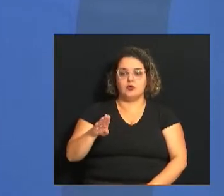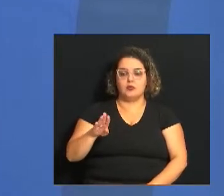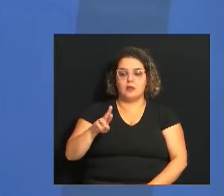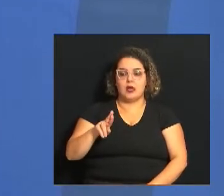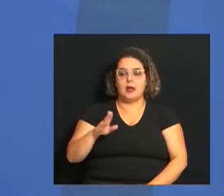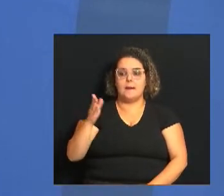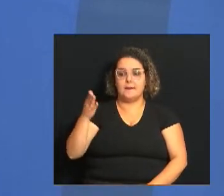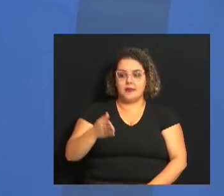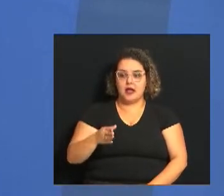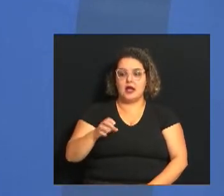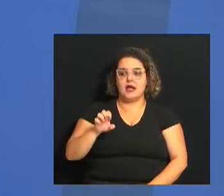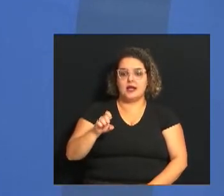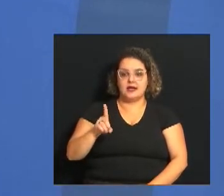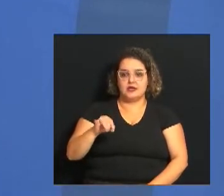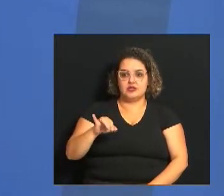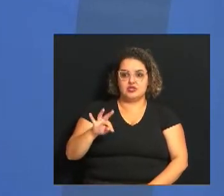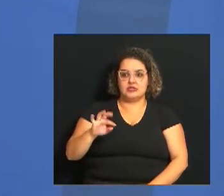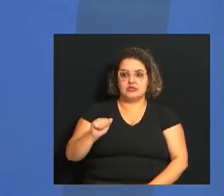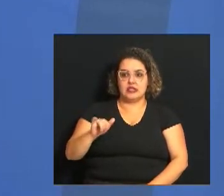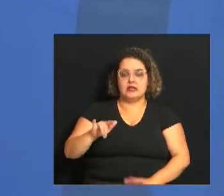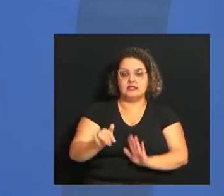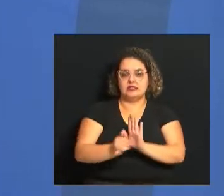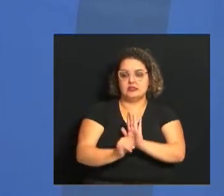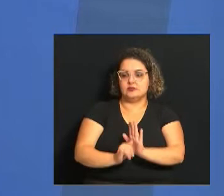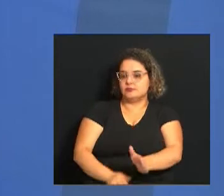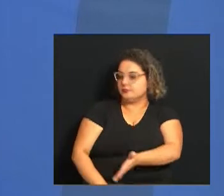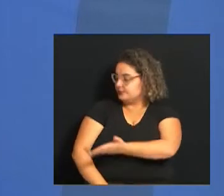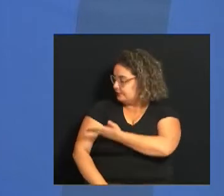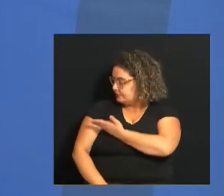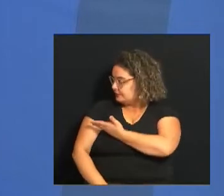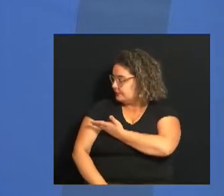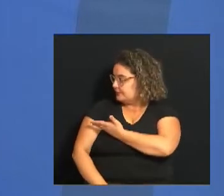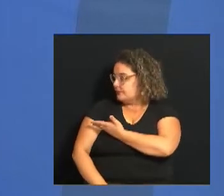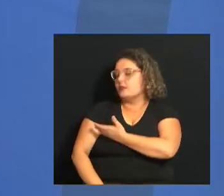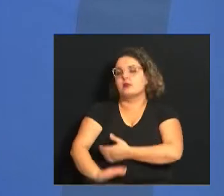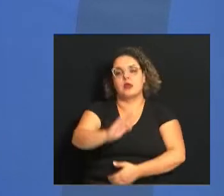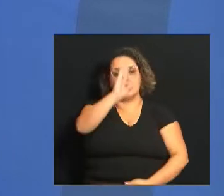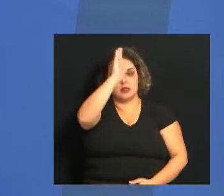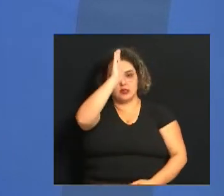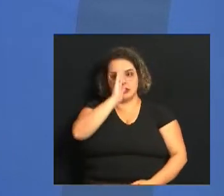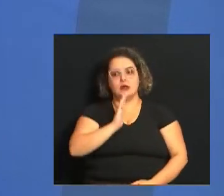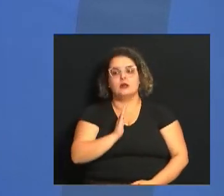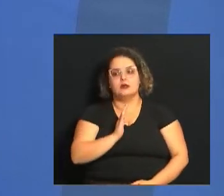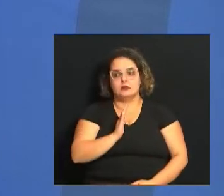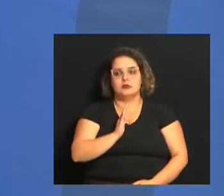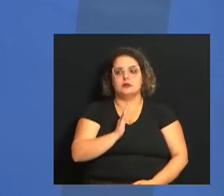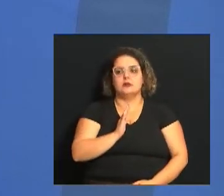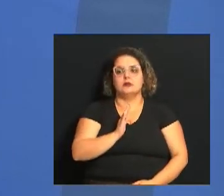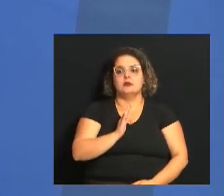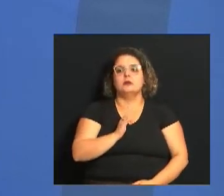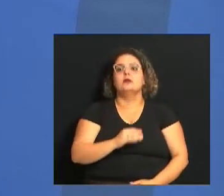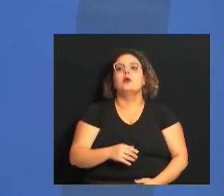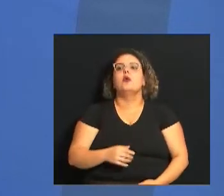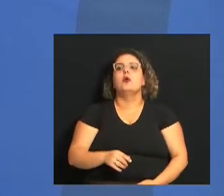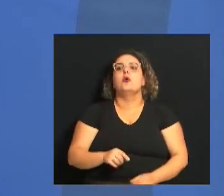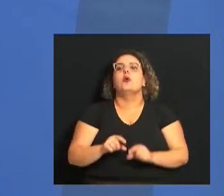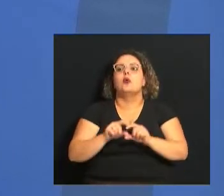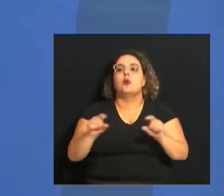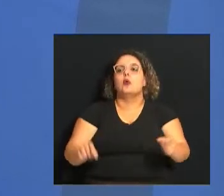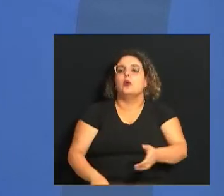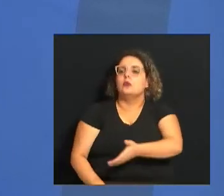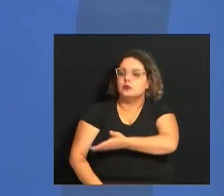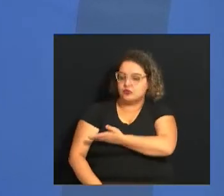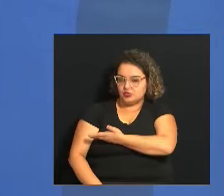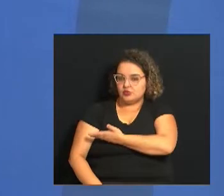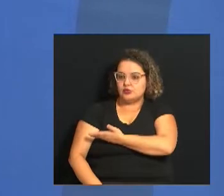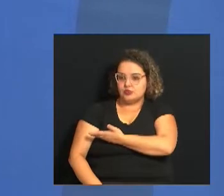cultura.campinas.sp.gov.br/editais. Então, as inscrições são gratuitas e devem ser feitas exclusivamente através deste canal. O link aparece aí no